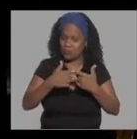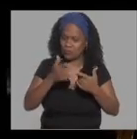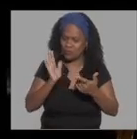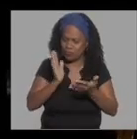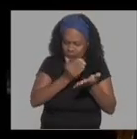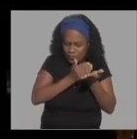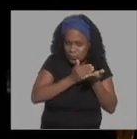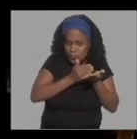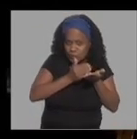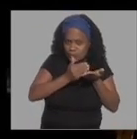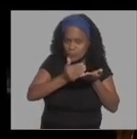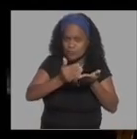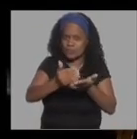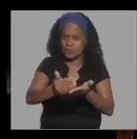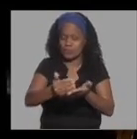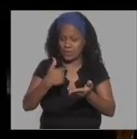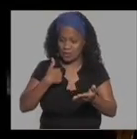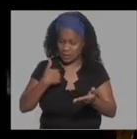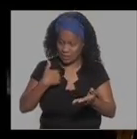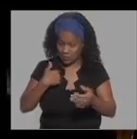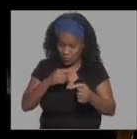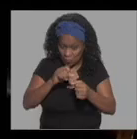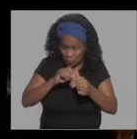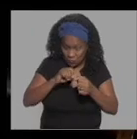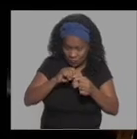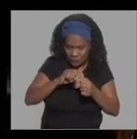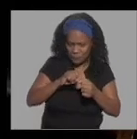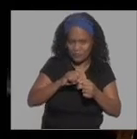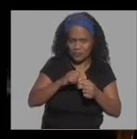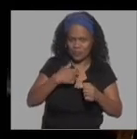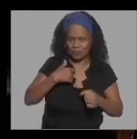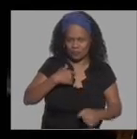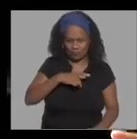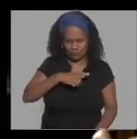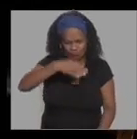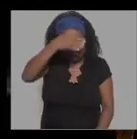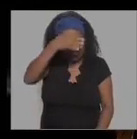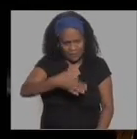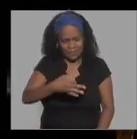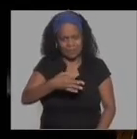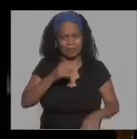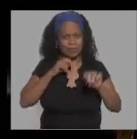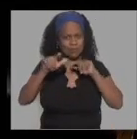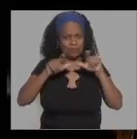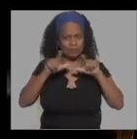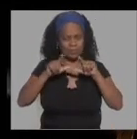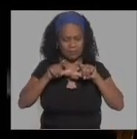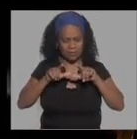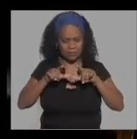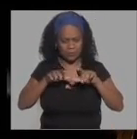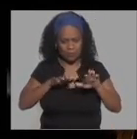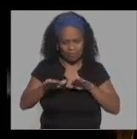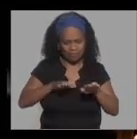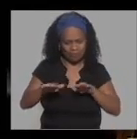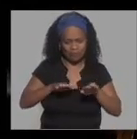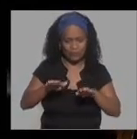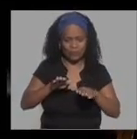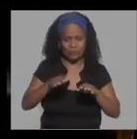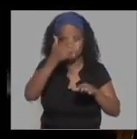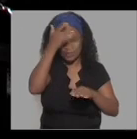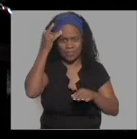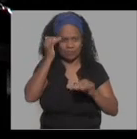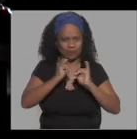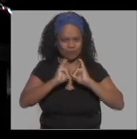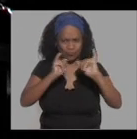do início do momento comecei a fazer eu estava tendo a certeza de que esse trabalho a mexer com as pessoas e